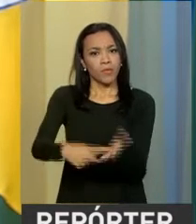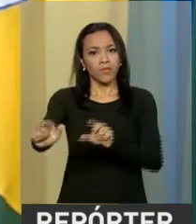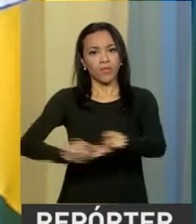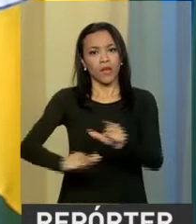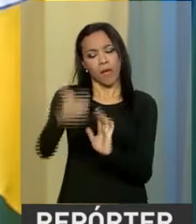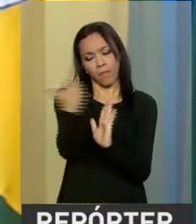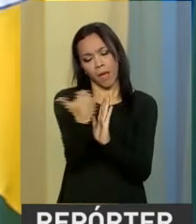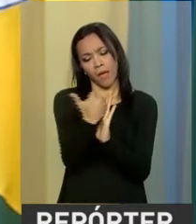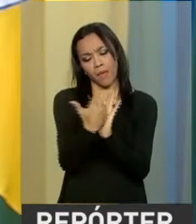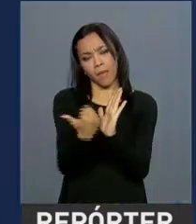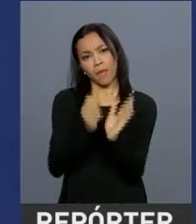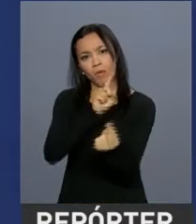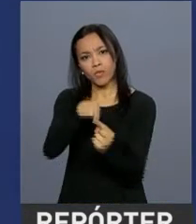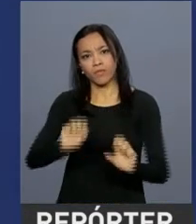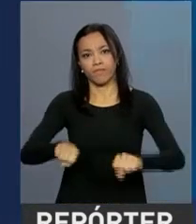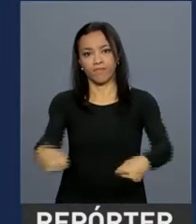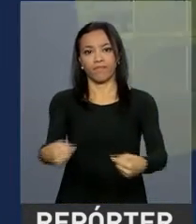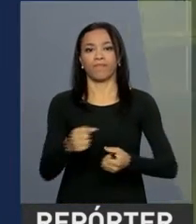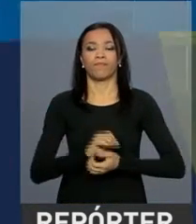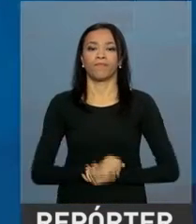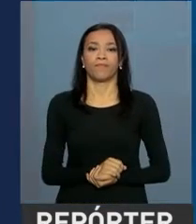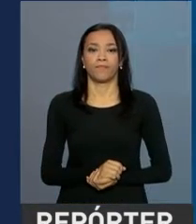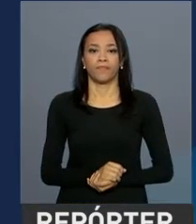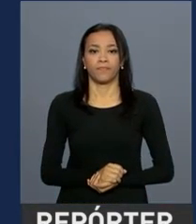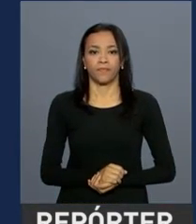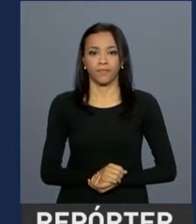positiva de reconstrução nacional.